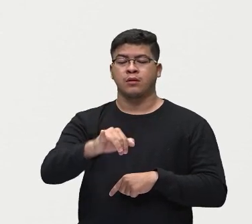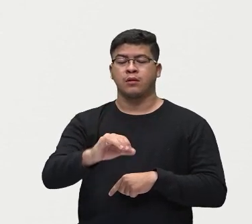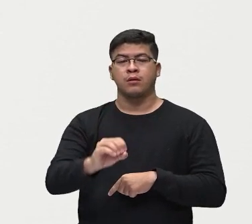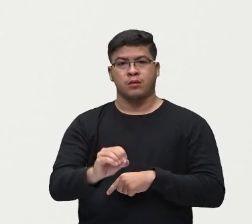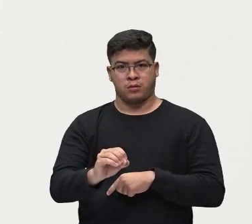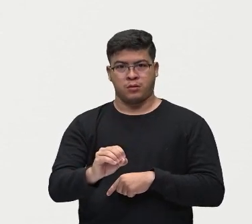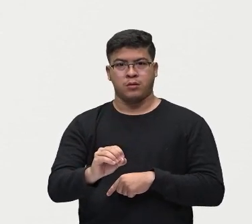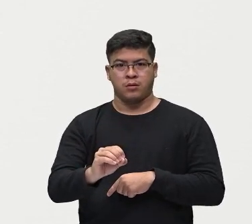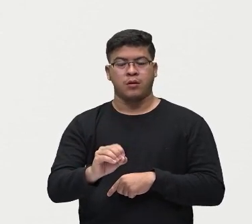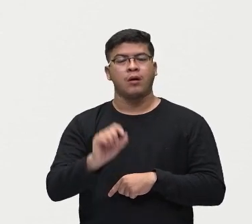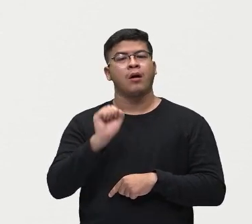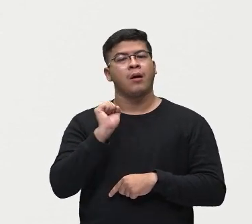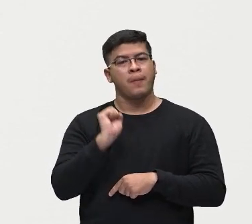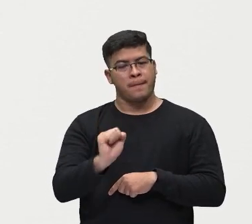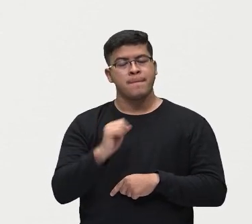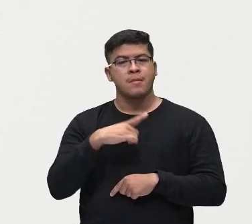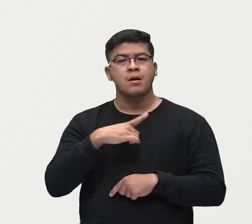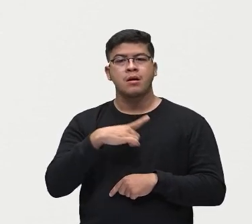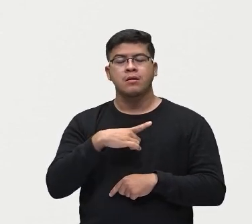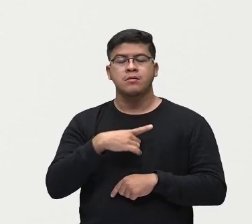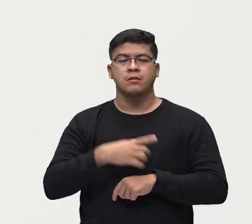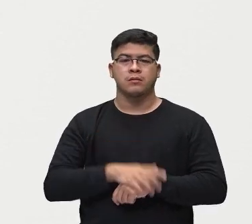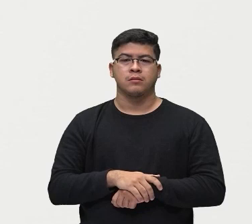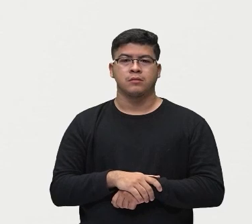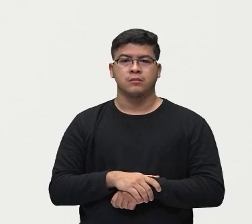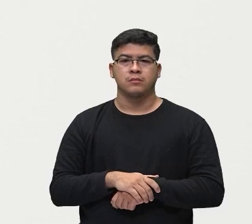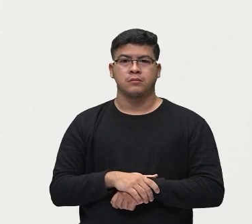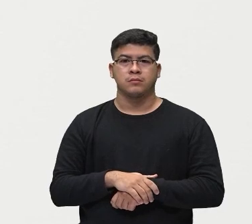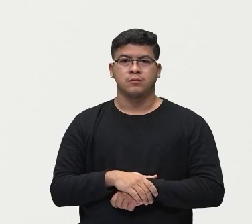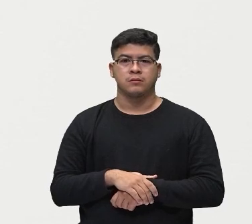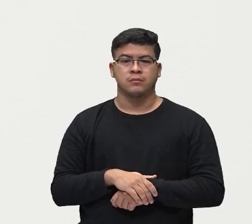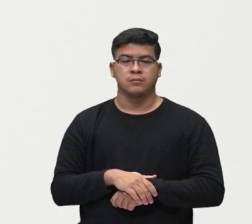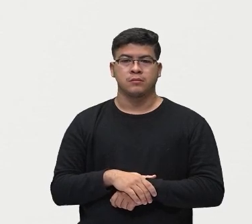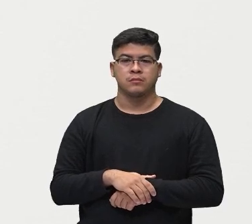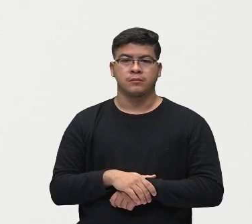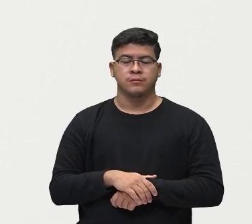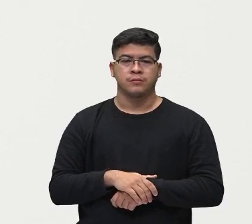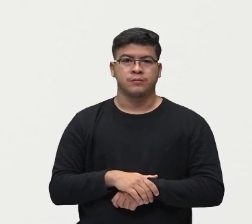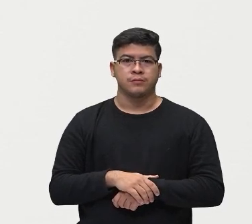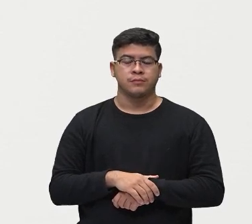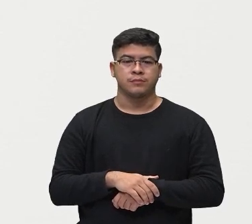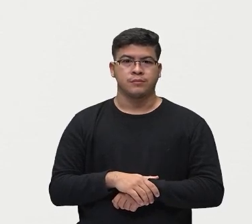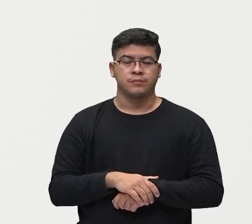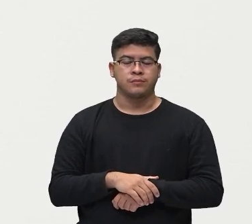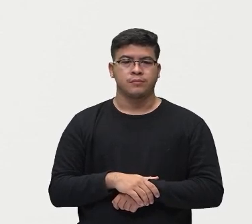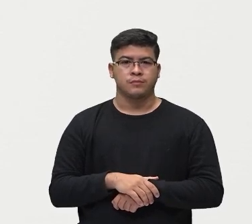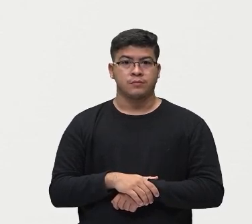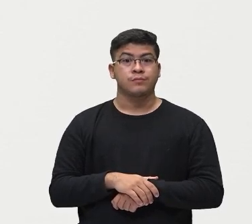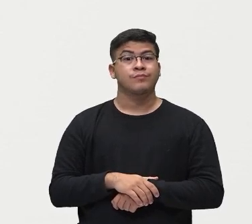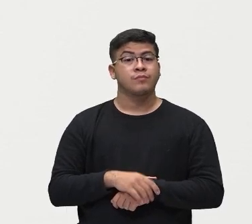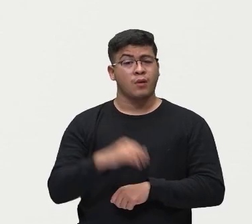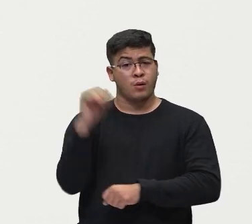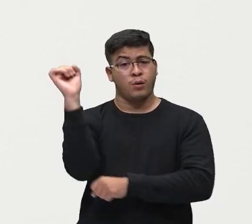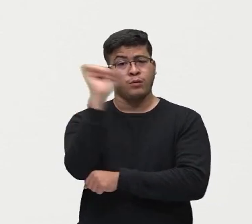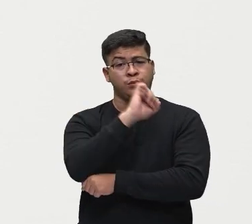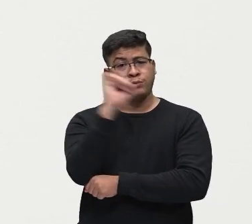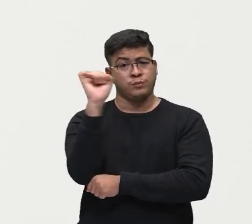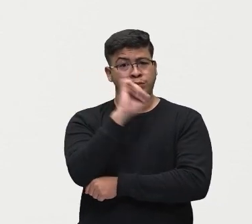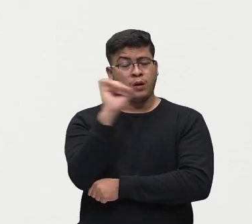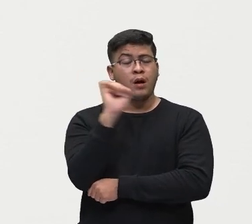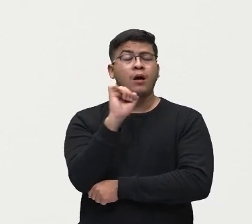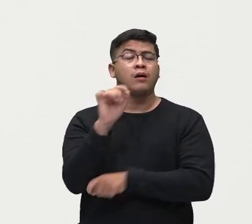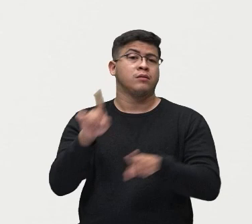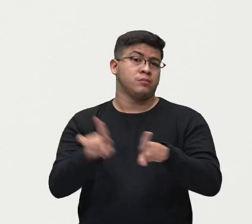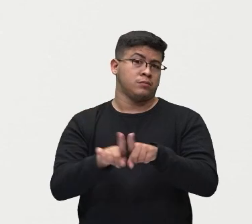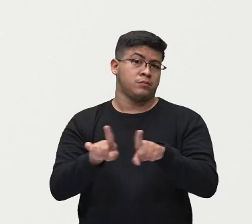e resistentes, que são aí as ligas de alumínio com titânio. Os automóveis